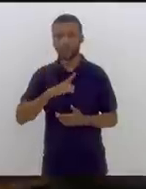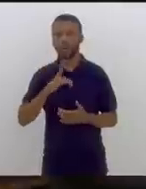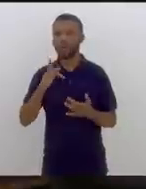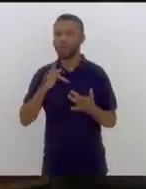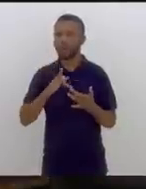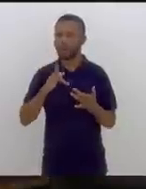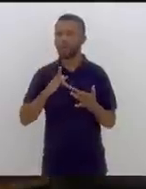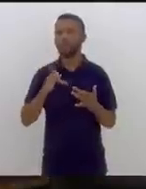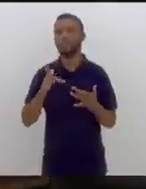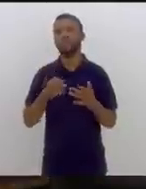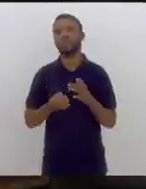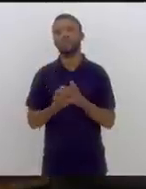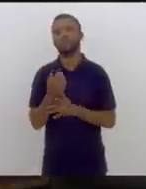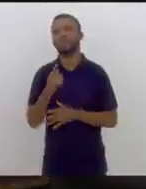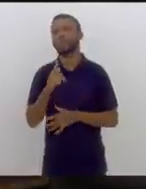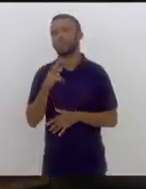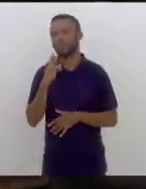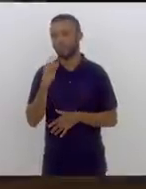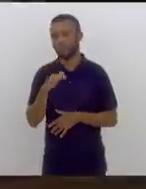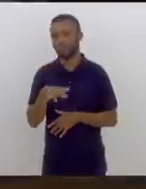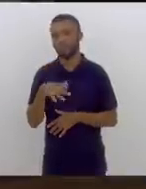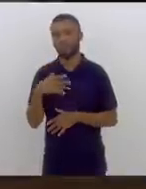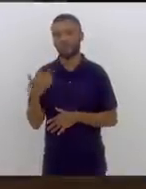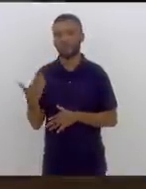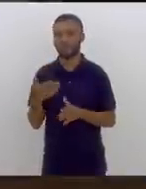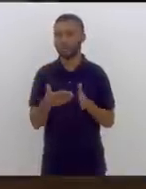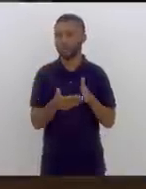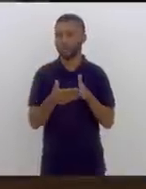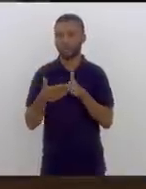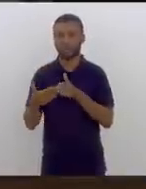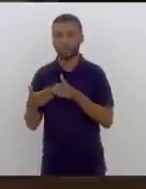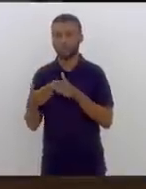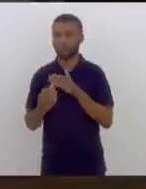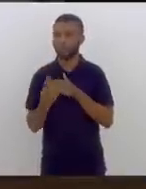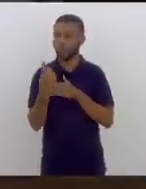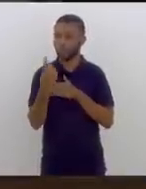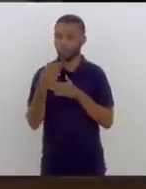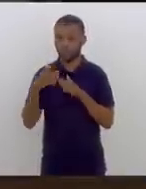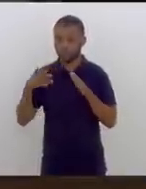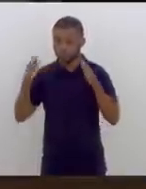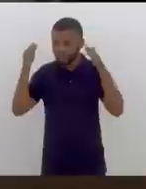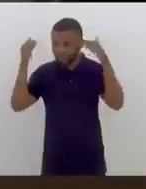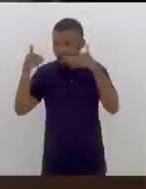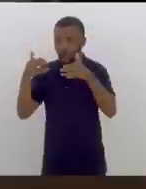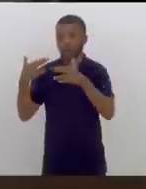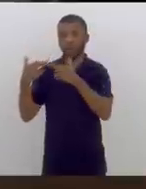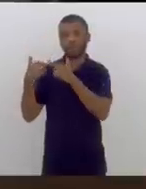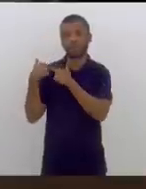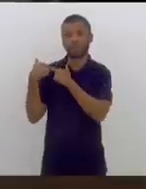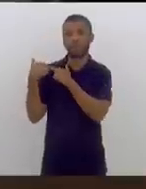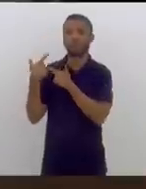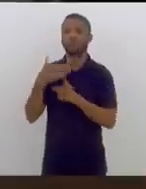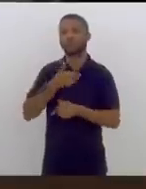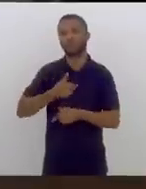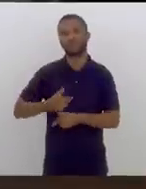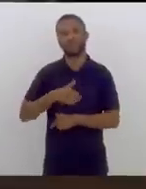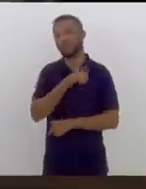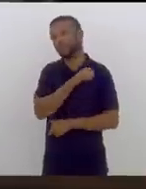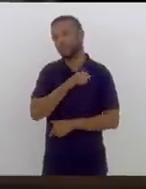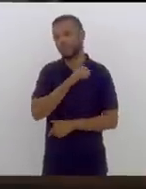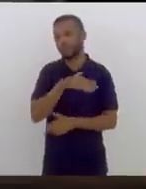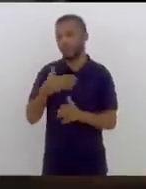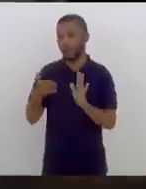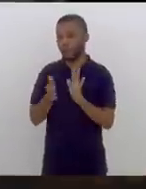da Gran só foi retirado e agora o único exclusivamente responsabilidade do Governo do Estado apresentar uma nova proposta